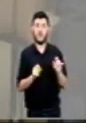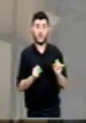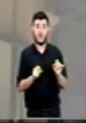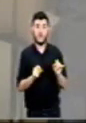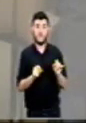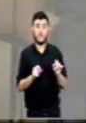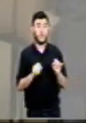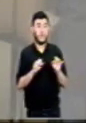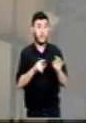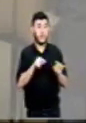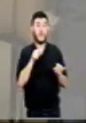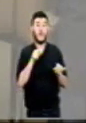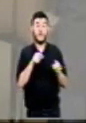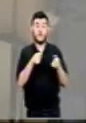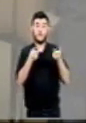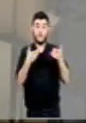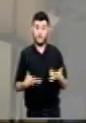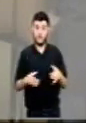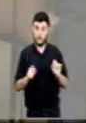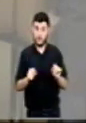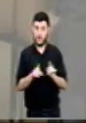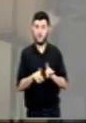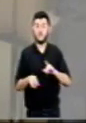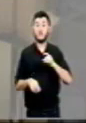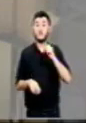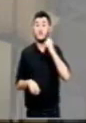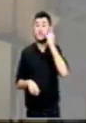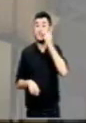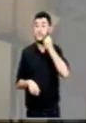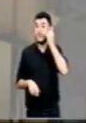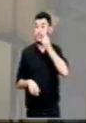senador, supostamente praticada por um senador.